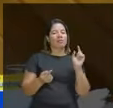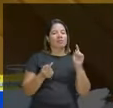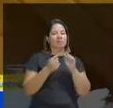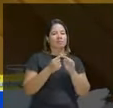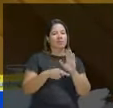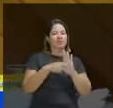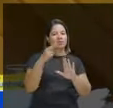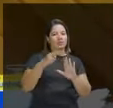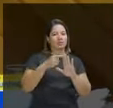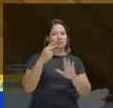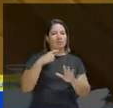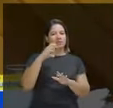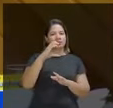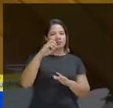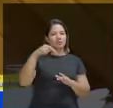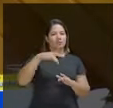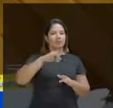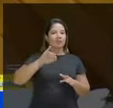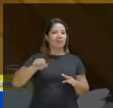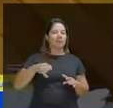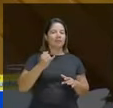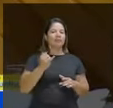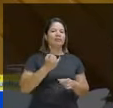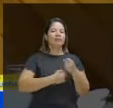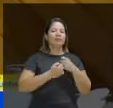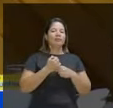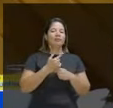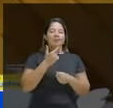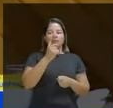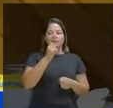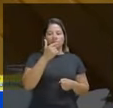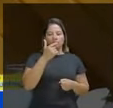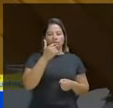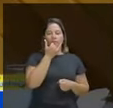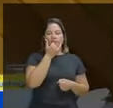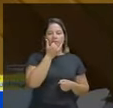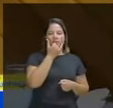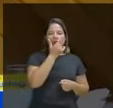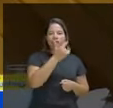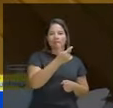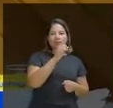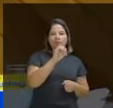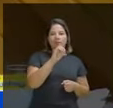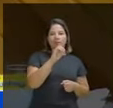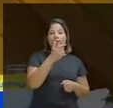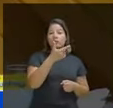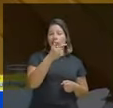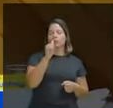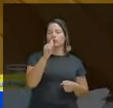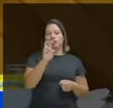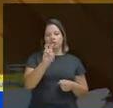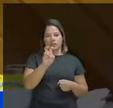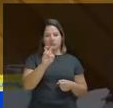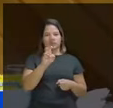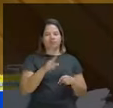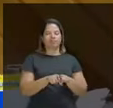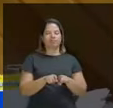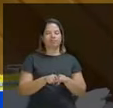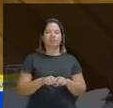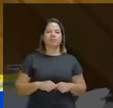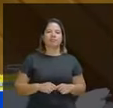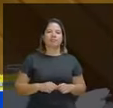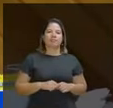pelas resoluções do CNJ 215, de 2015, e do TRE Amapá 498, de 2017. Então, no